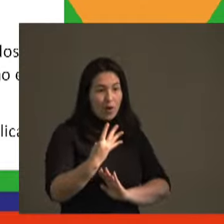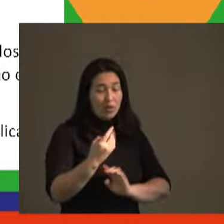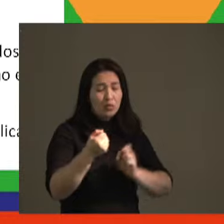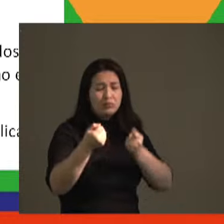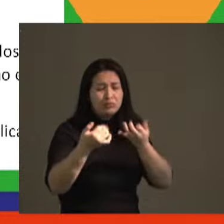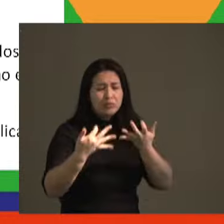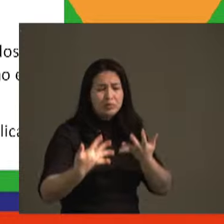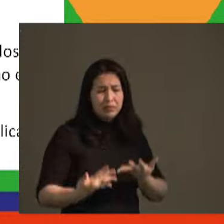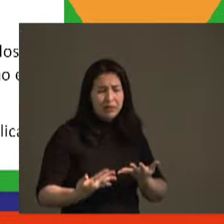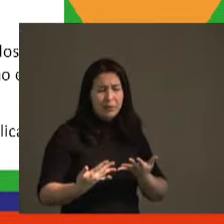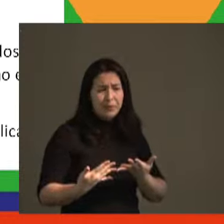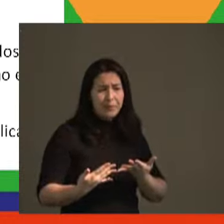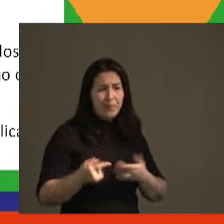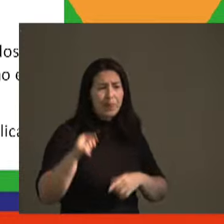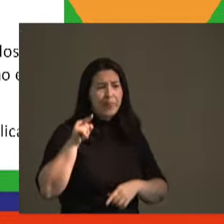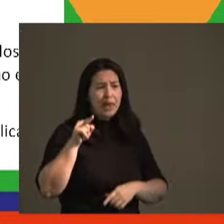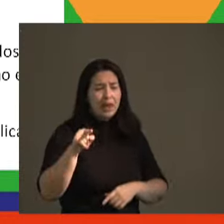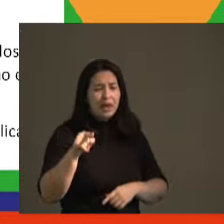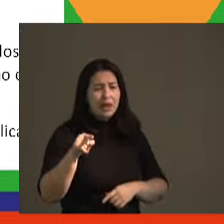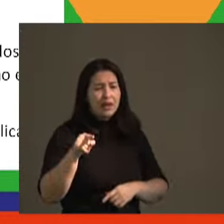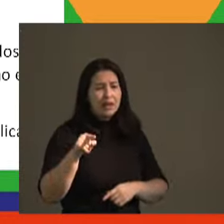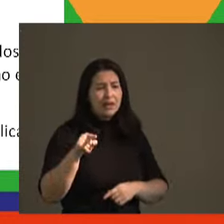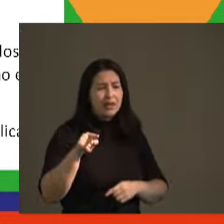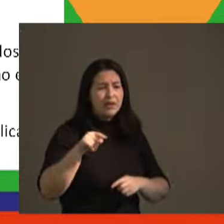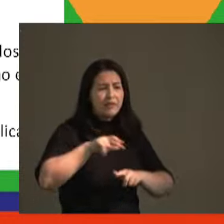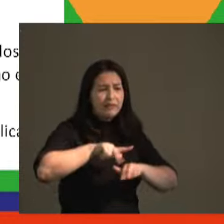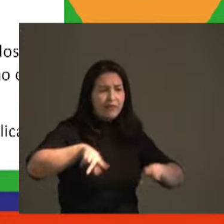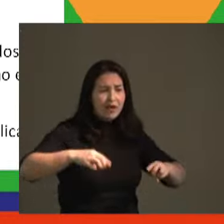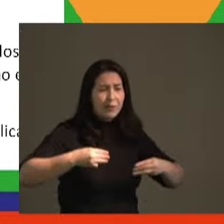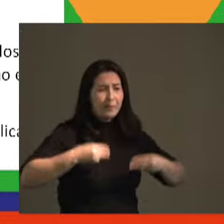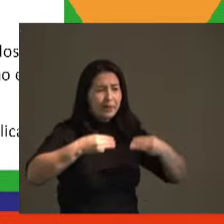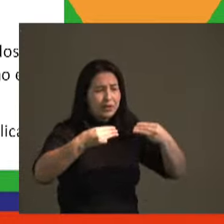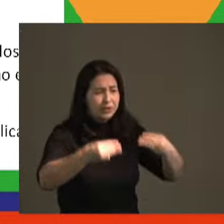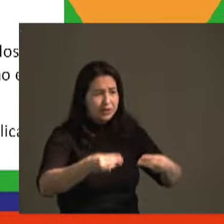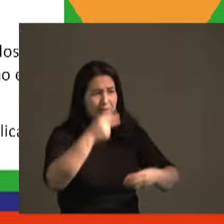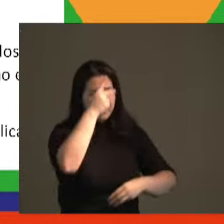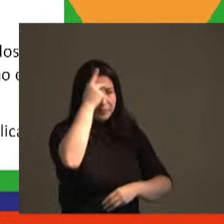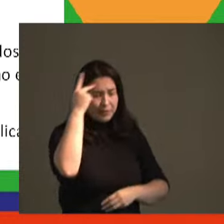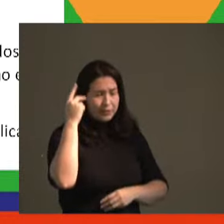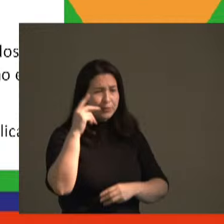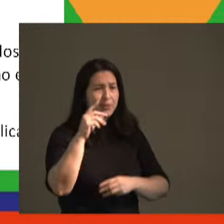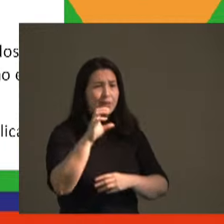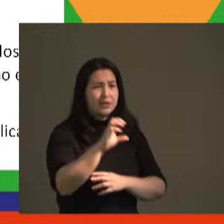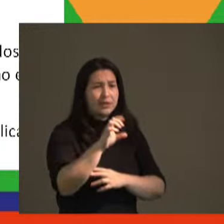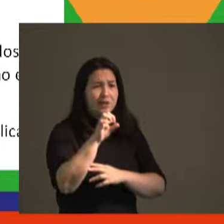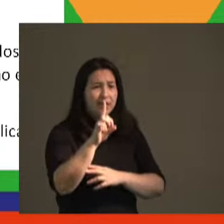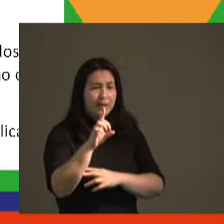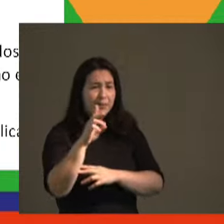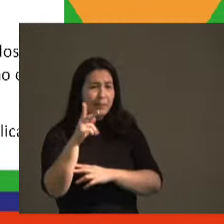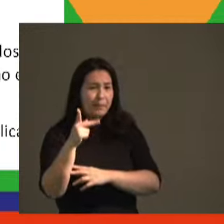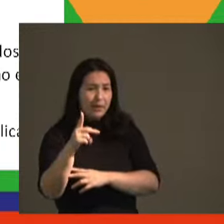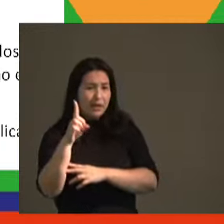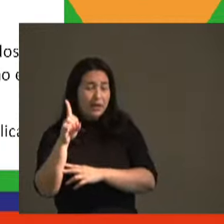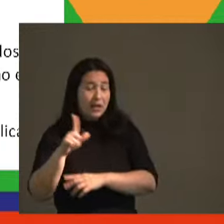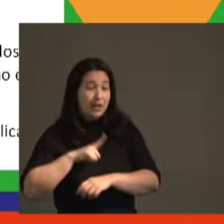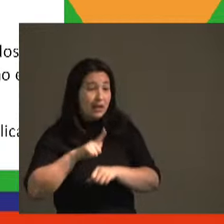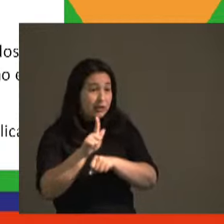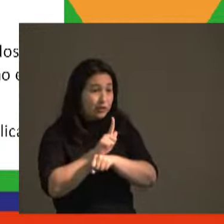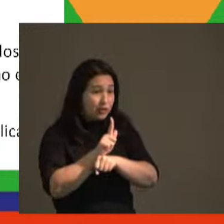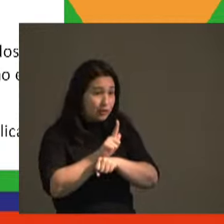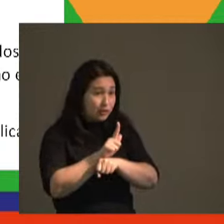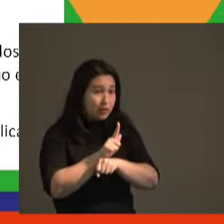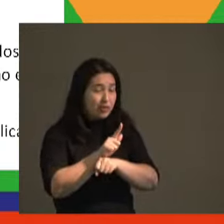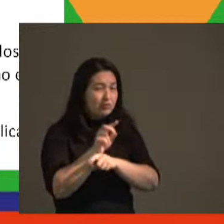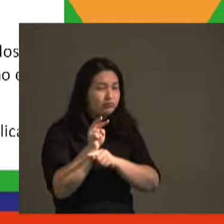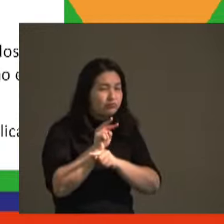a Câmara Interministerial dos Direitos da Pessoa com Deficiência, CIDPD, realizará a gestão, o acompanhamento